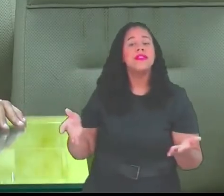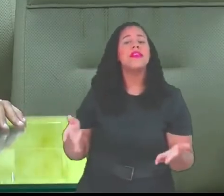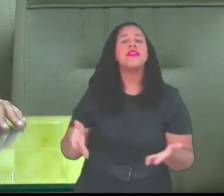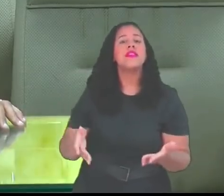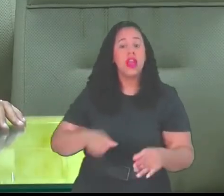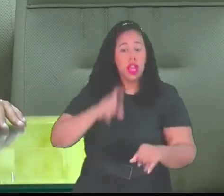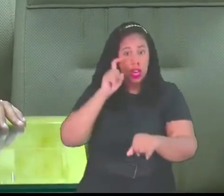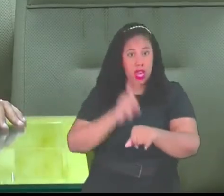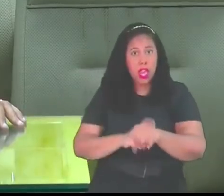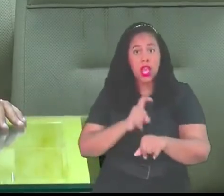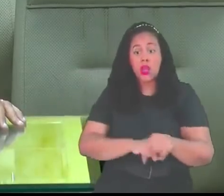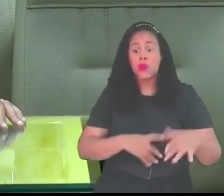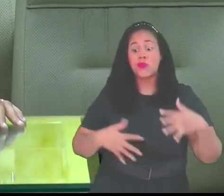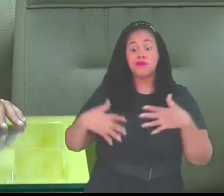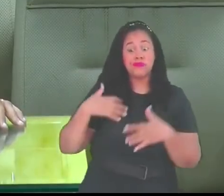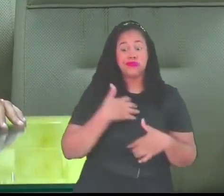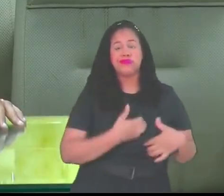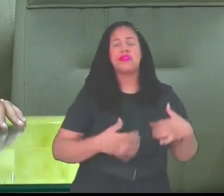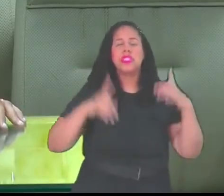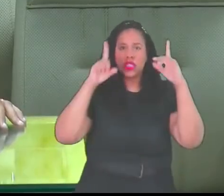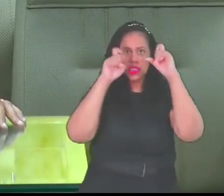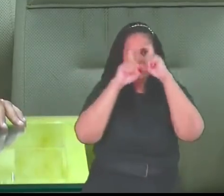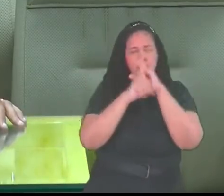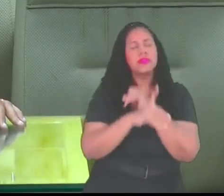na hora da angústia,